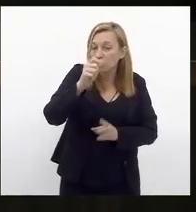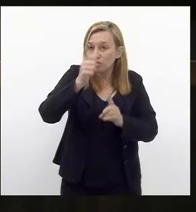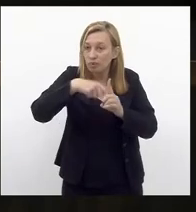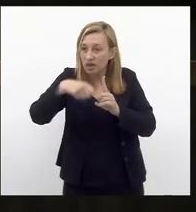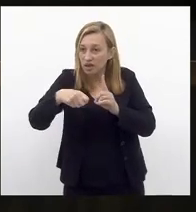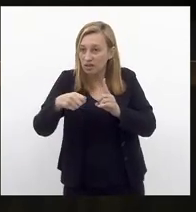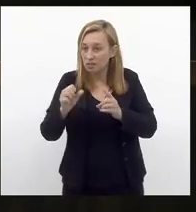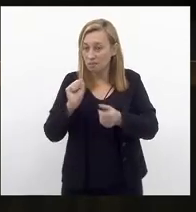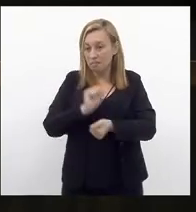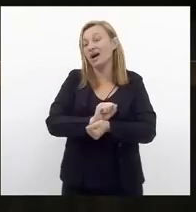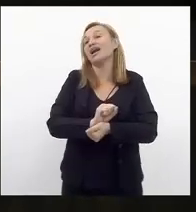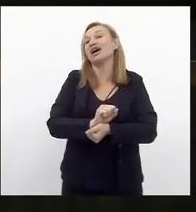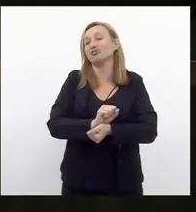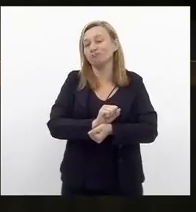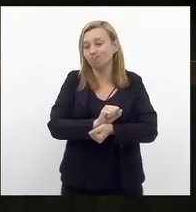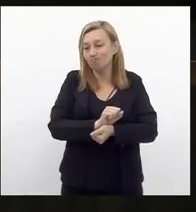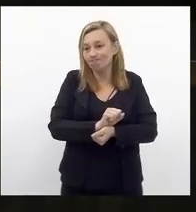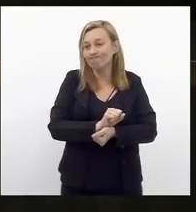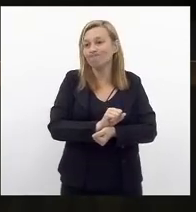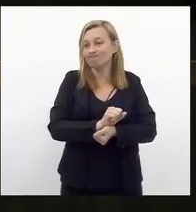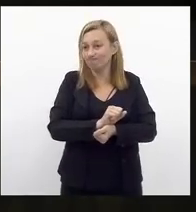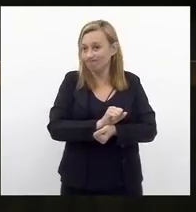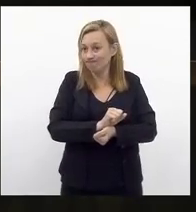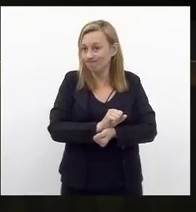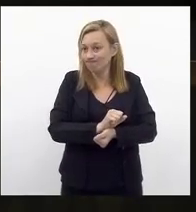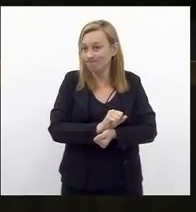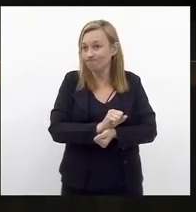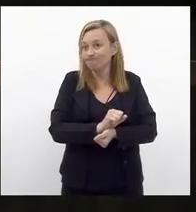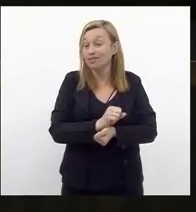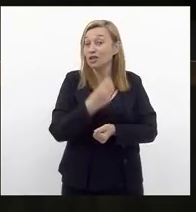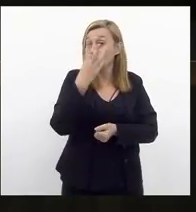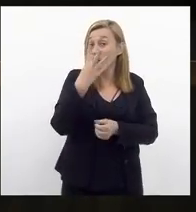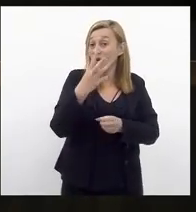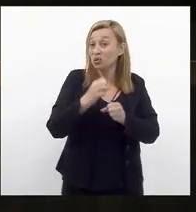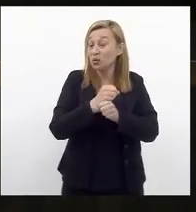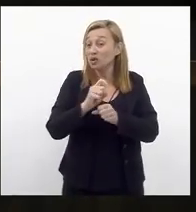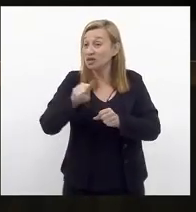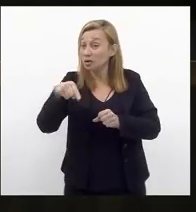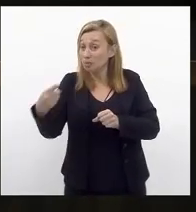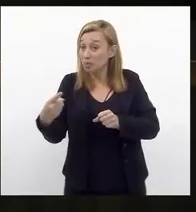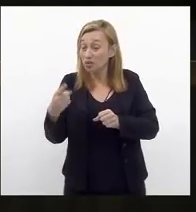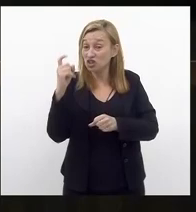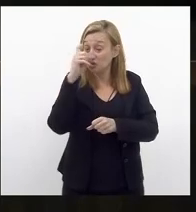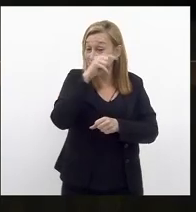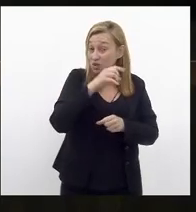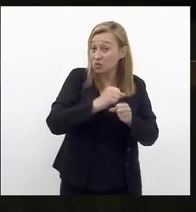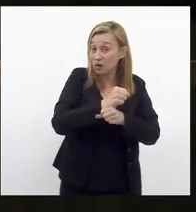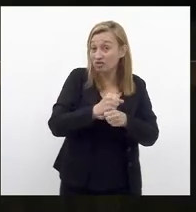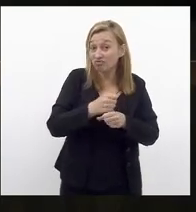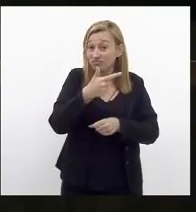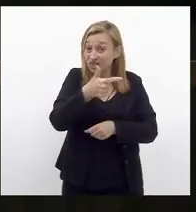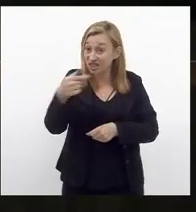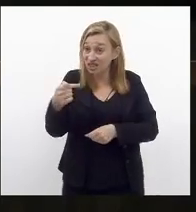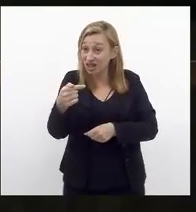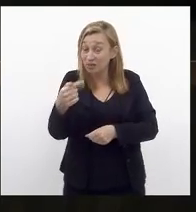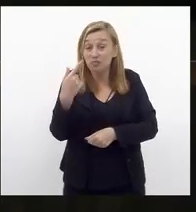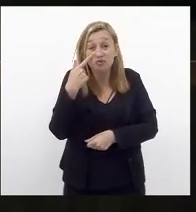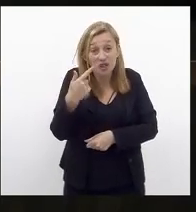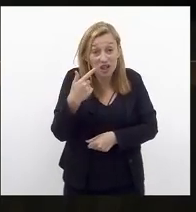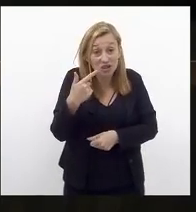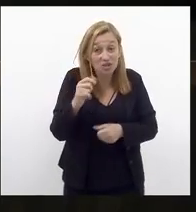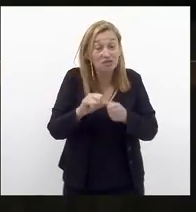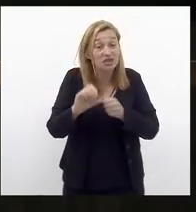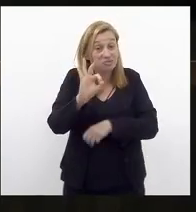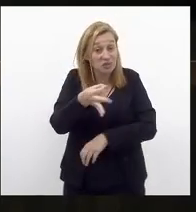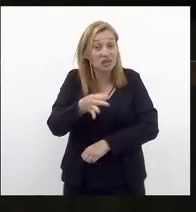meses no gancho suspenso hoje passado quatro anos daquele difícil ano de 17 vejam que